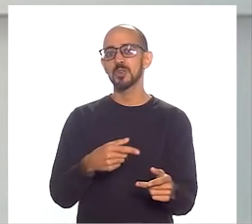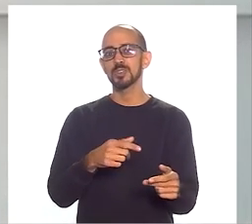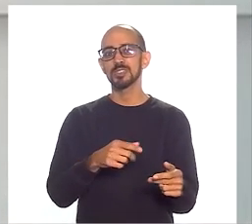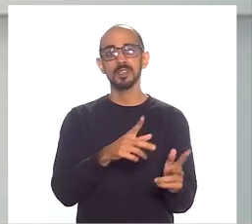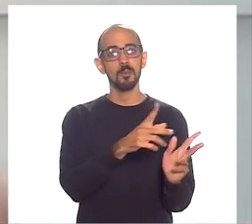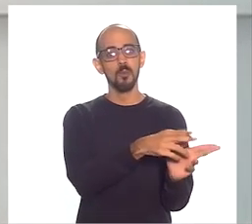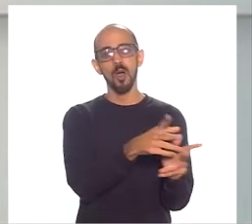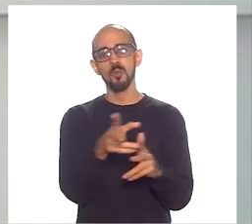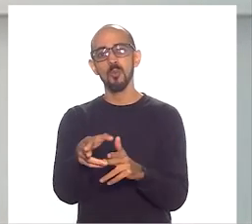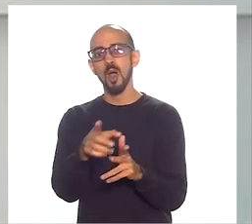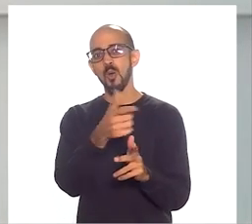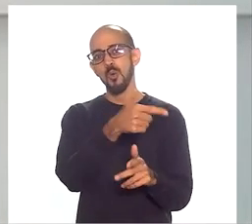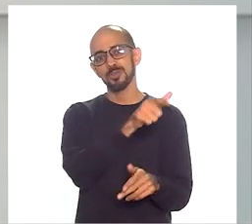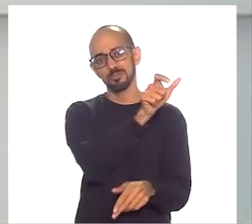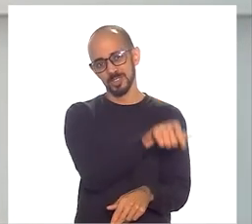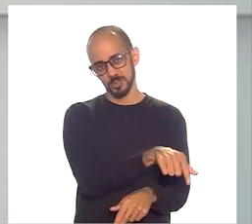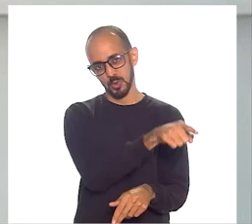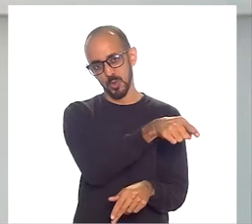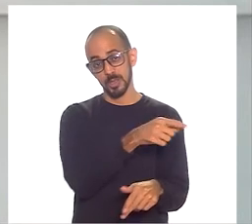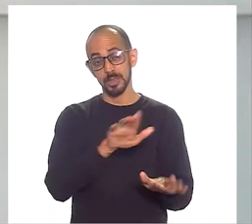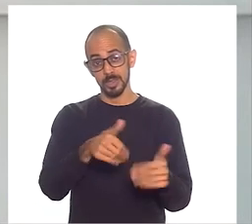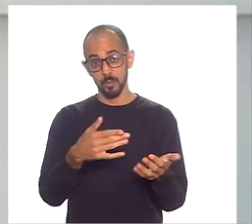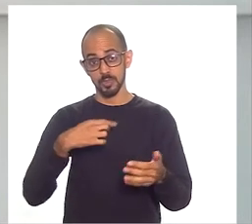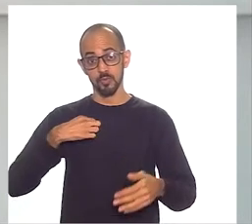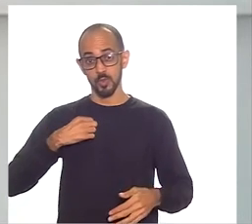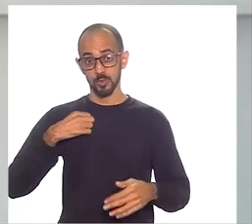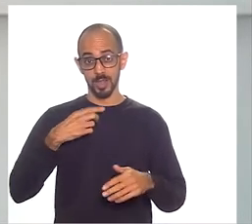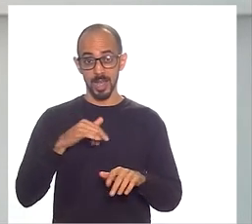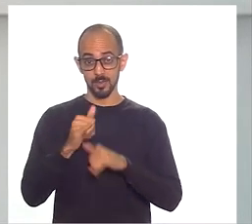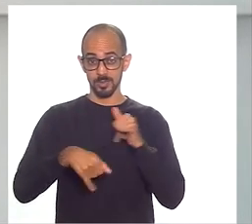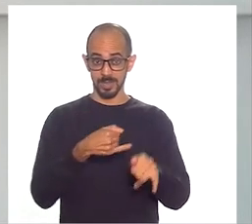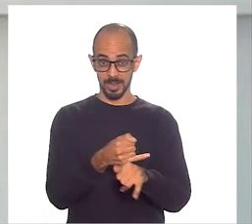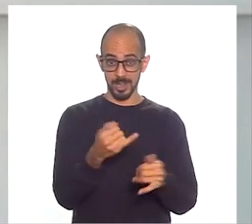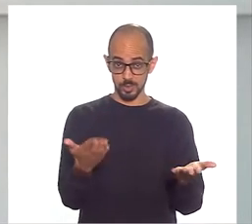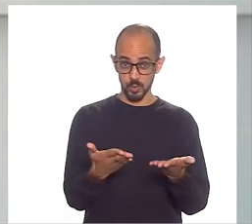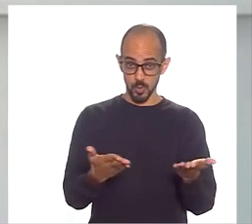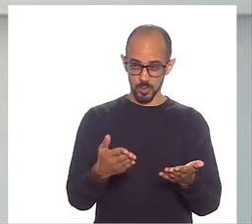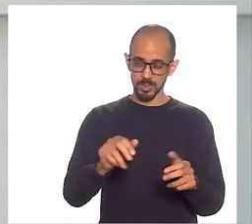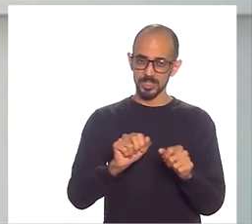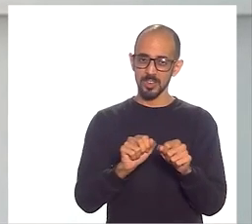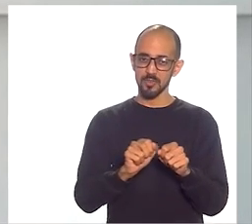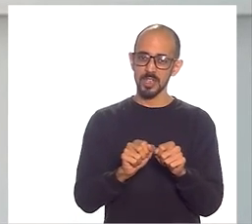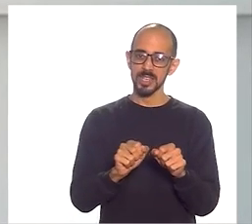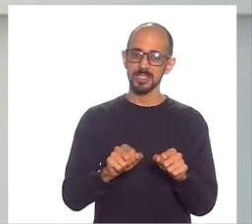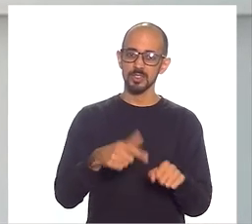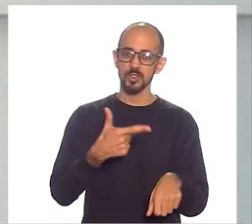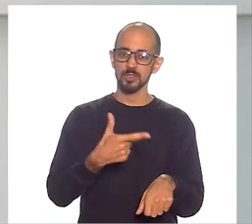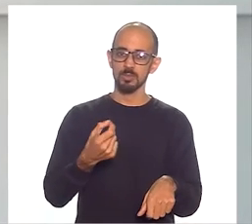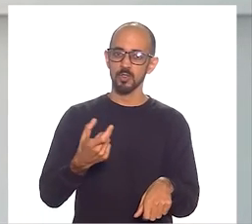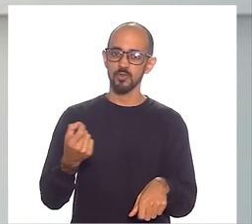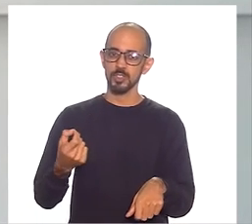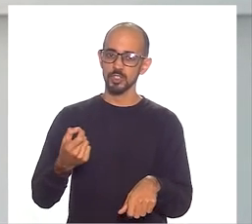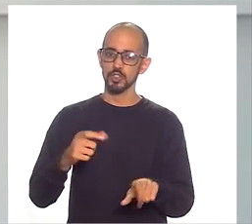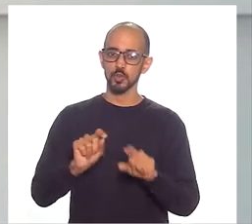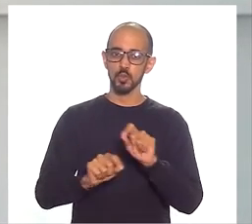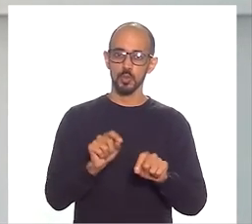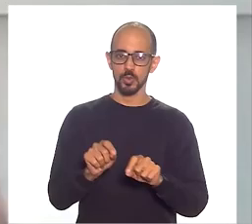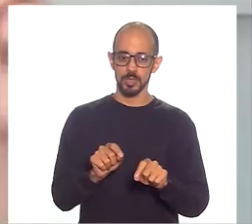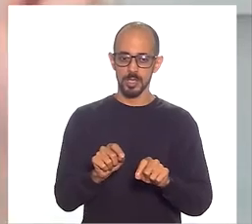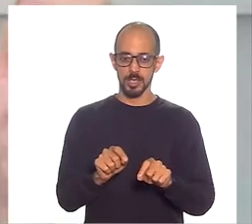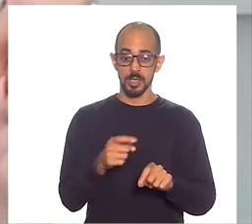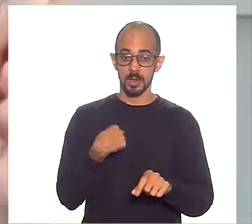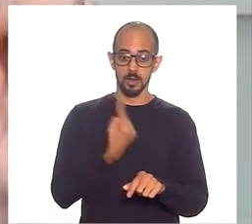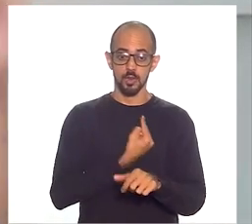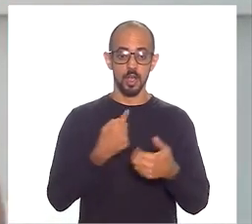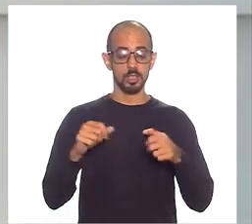elas não sabiam, né? E aí, o voluntariado hoje online, ele proporcionou uma coisa muito interessante em 2020, que foi o quê?